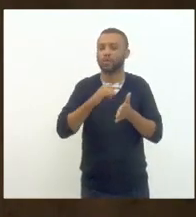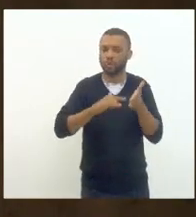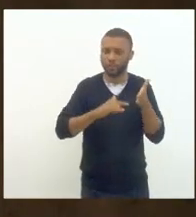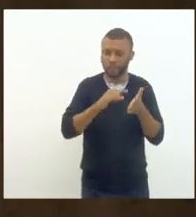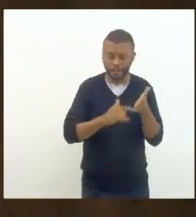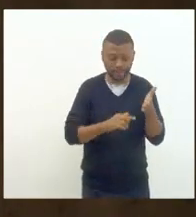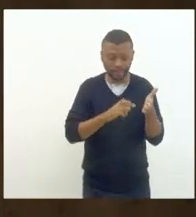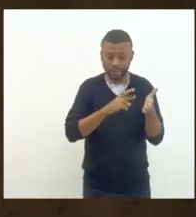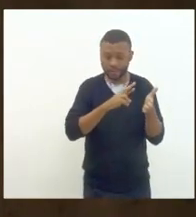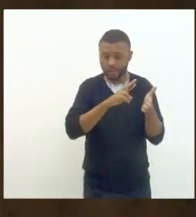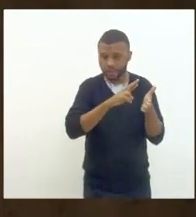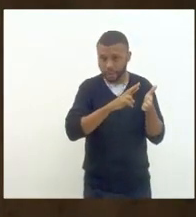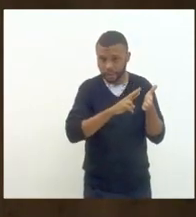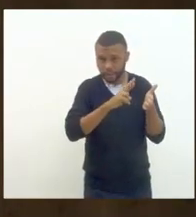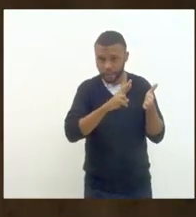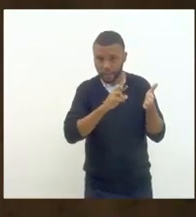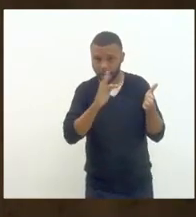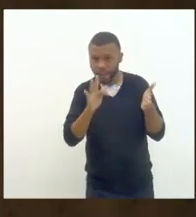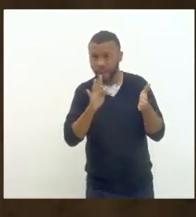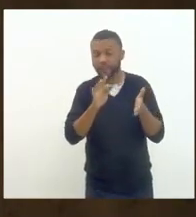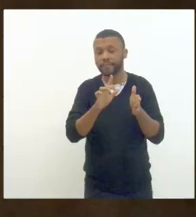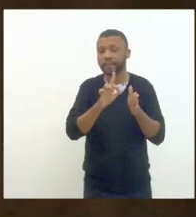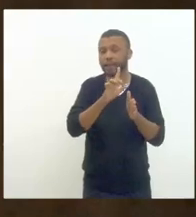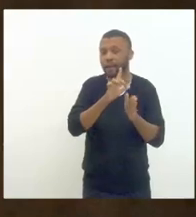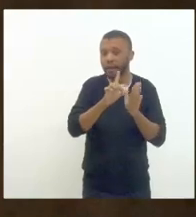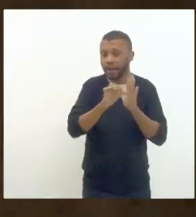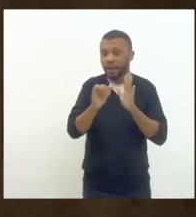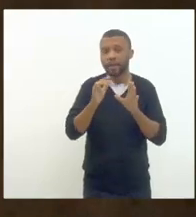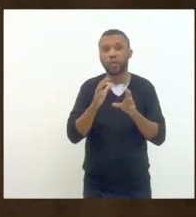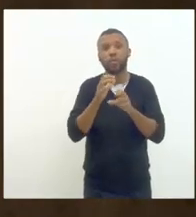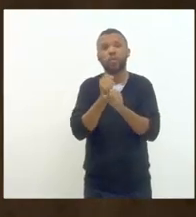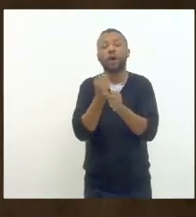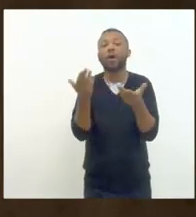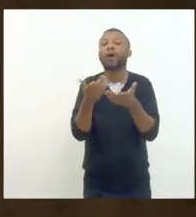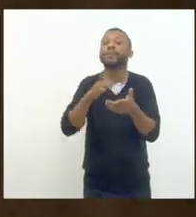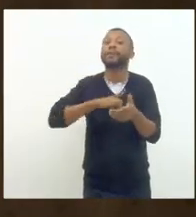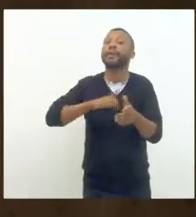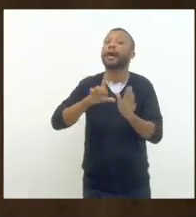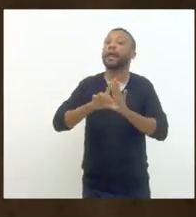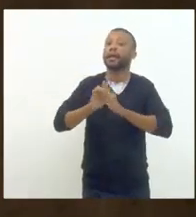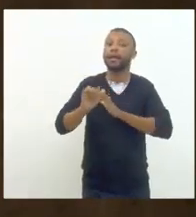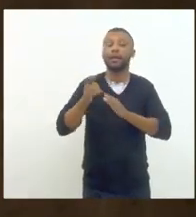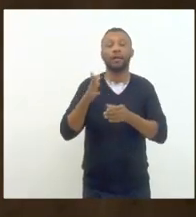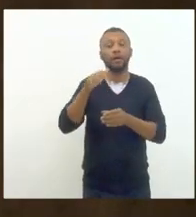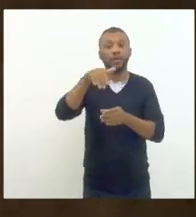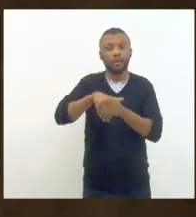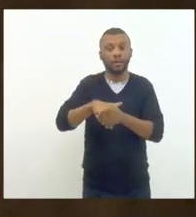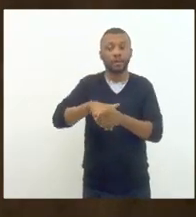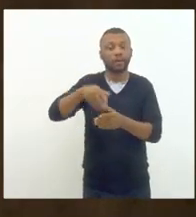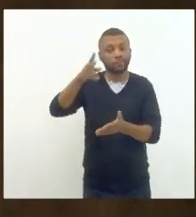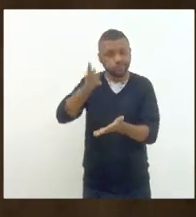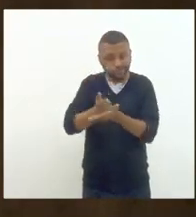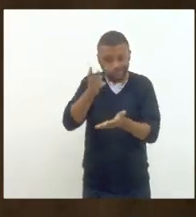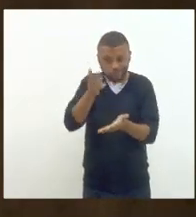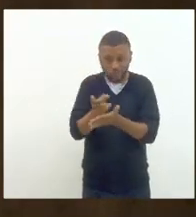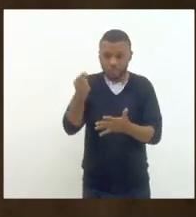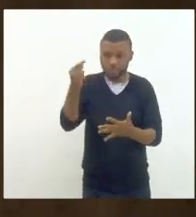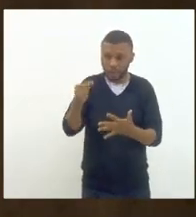fiscal, leis orçamentárias, agora lei eleitoral, e mesmo com tudo